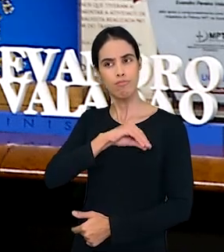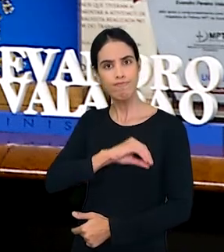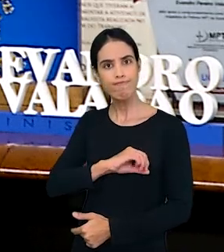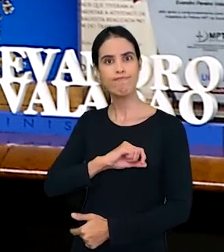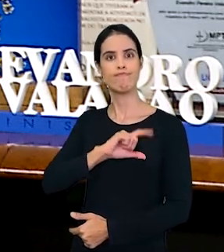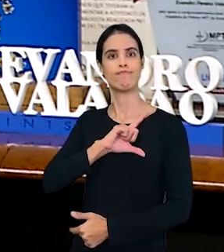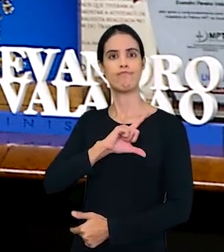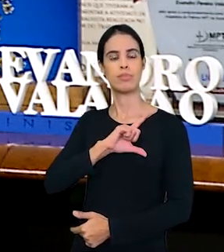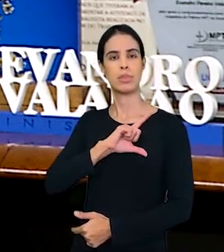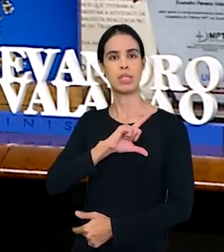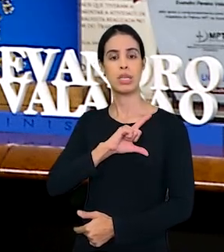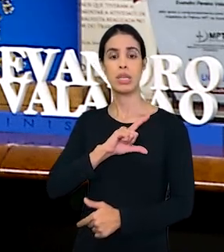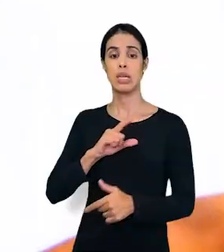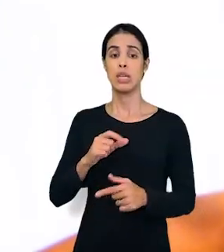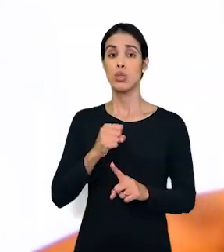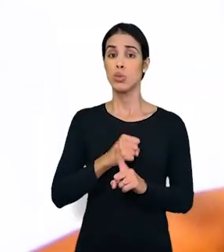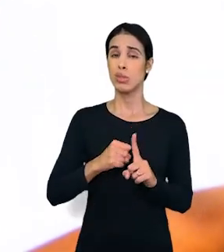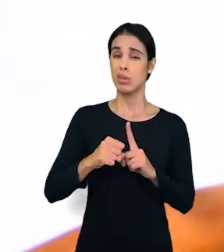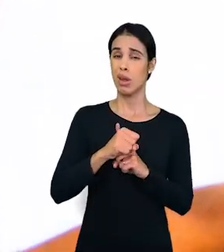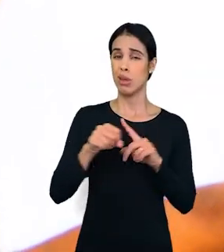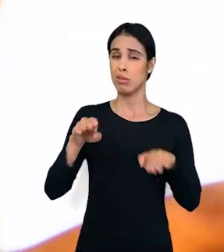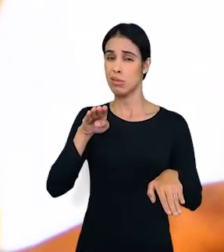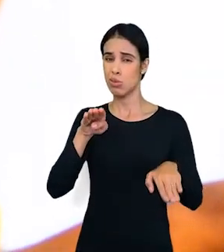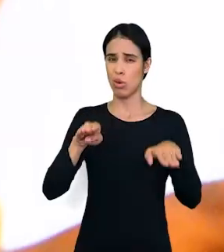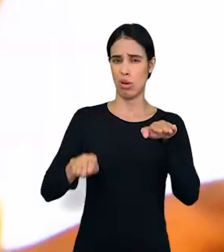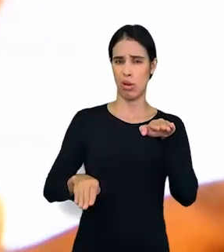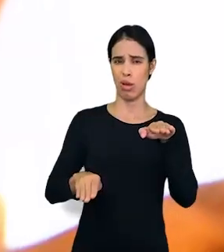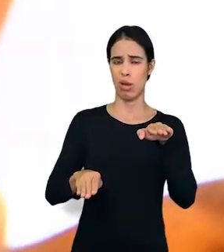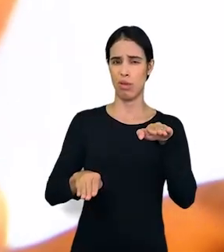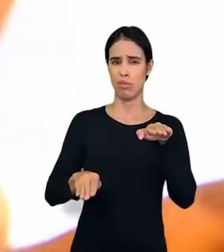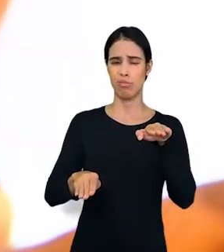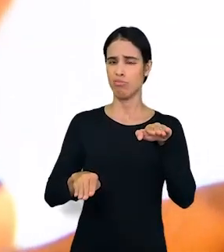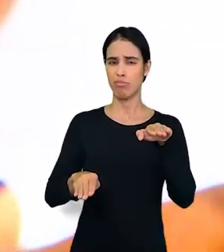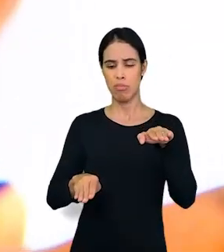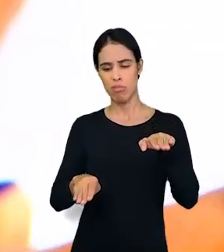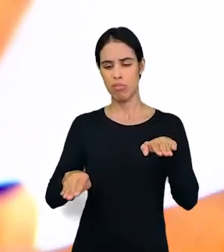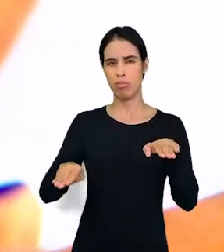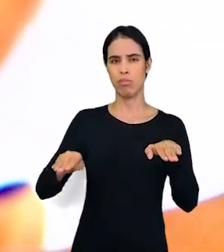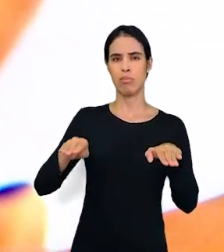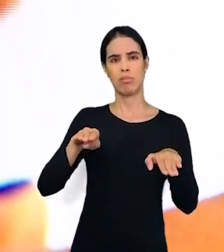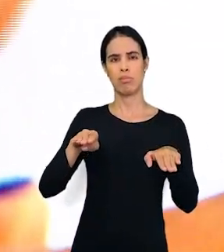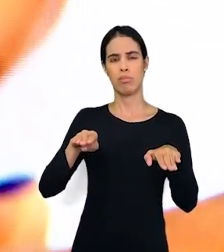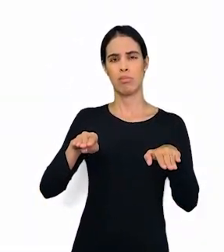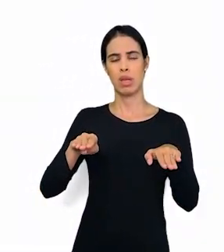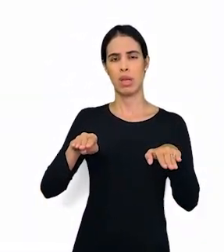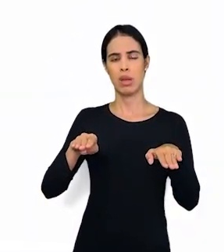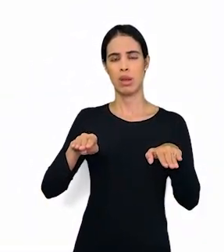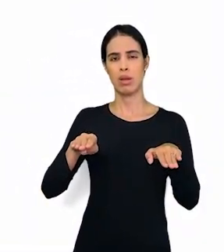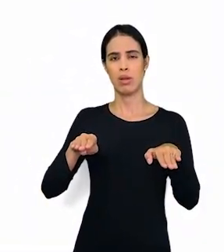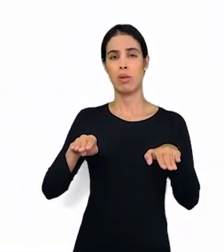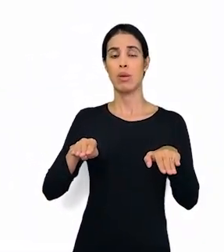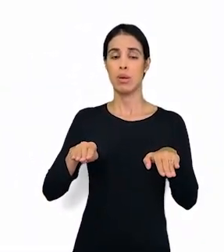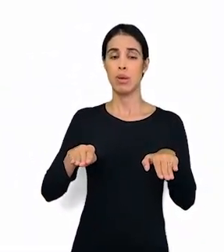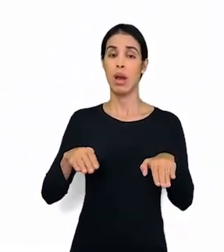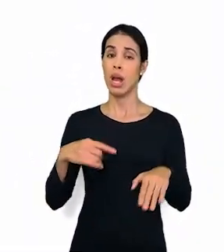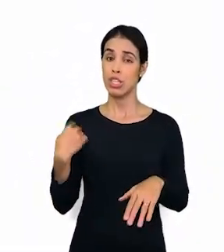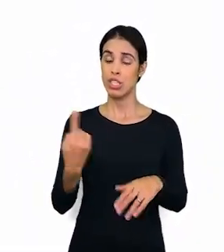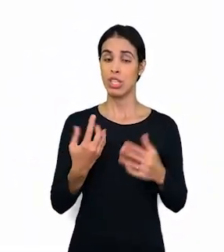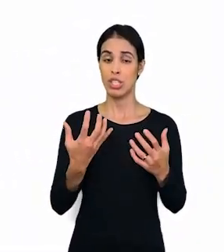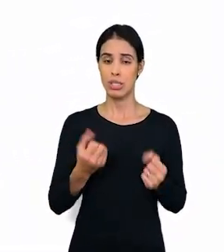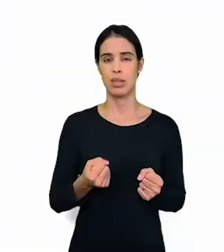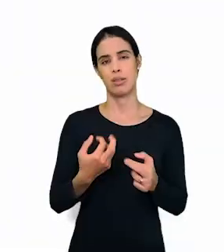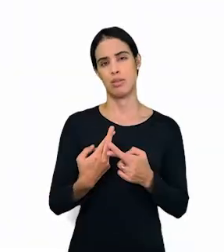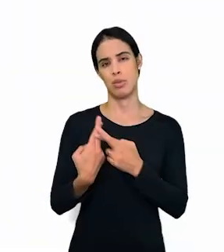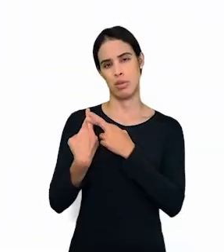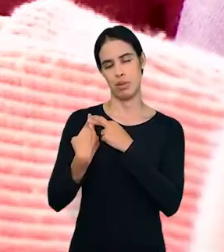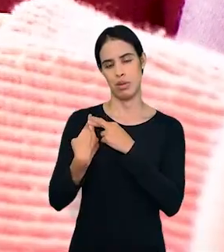que a desigualdade social ela seja minorada em nosso país. Isso é um compromisso de todos nós. A